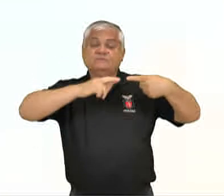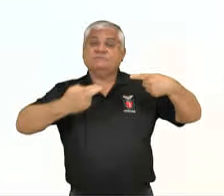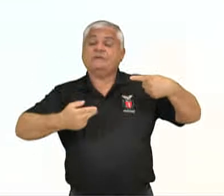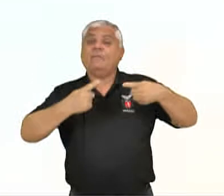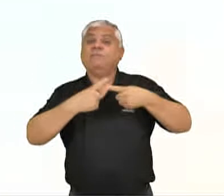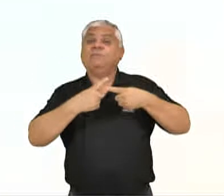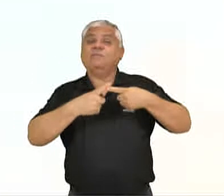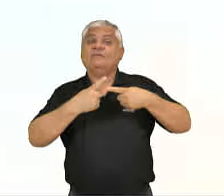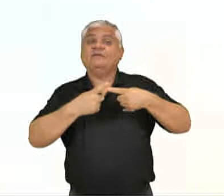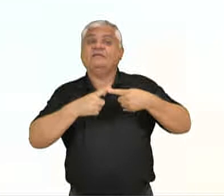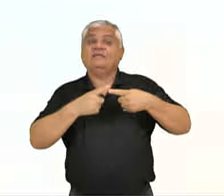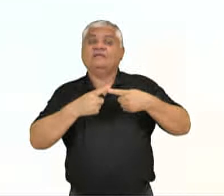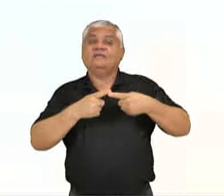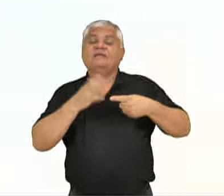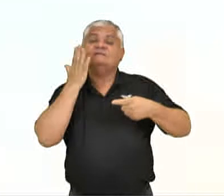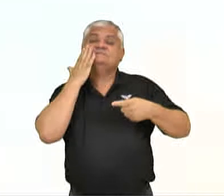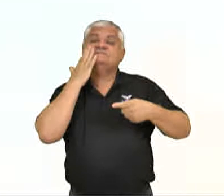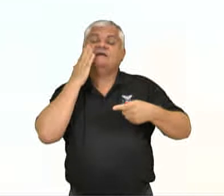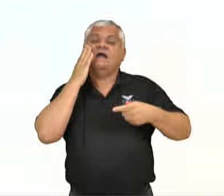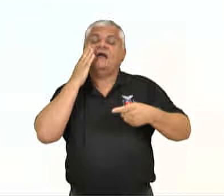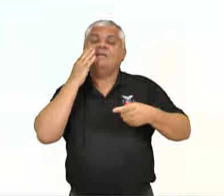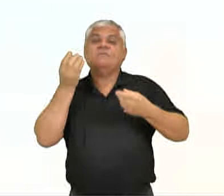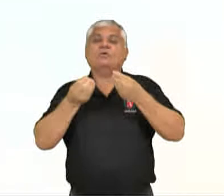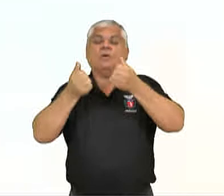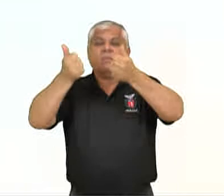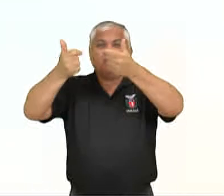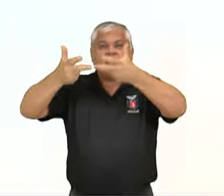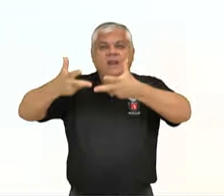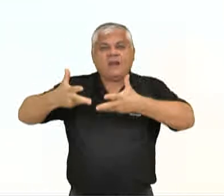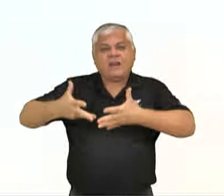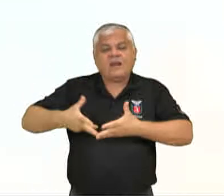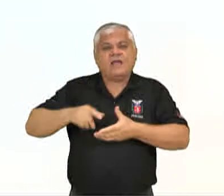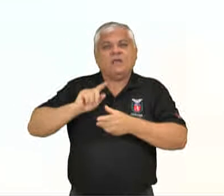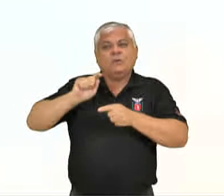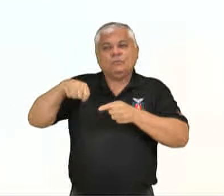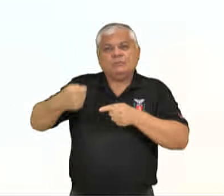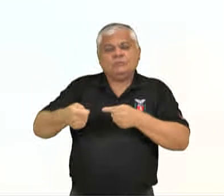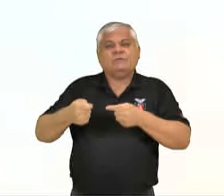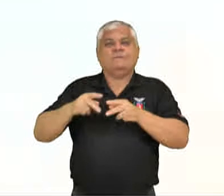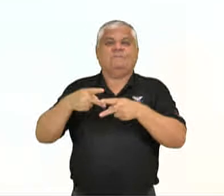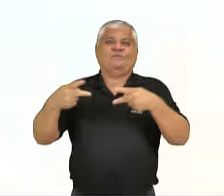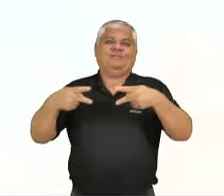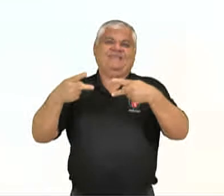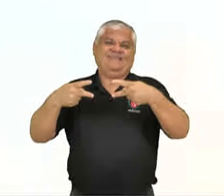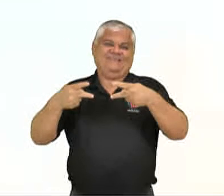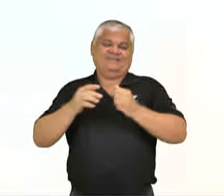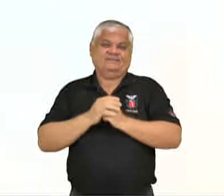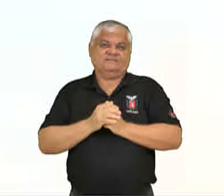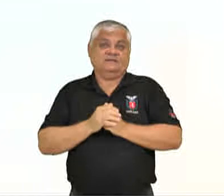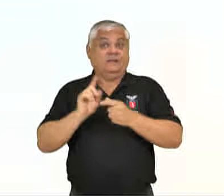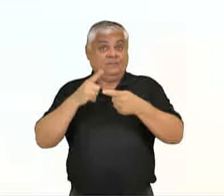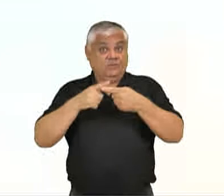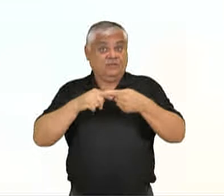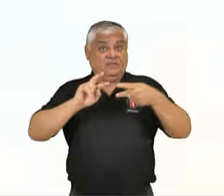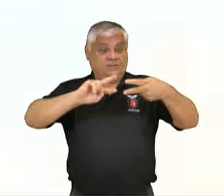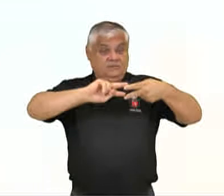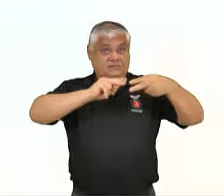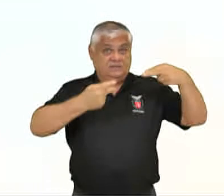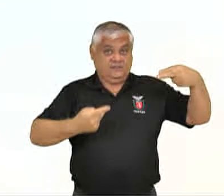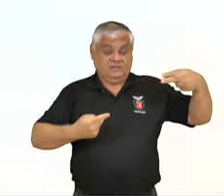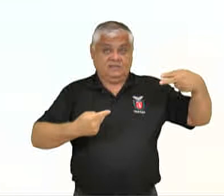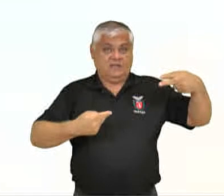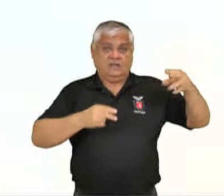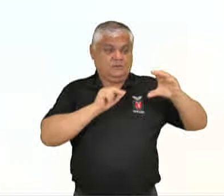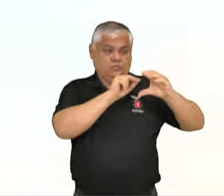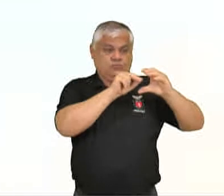para que a gente expresse as informações contidas no DNA em proteínas. Porque o DNA, ele não sai